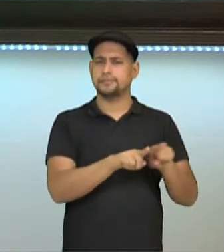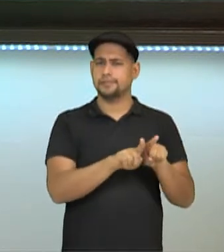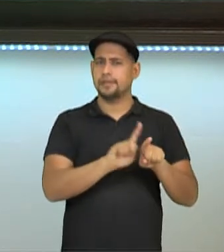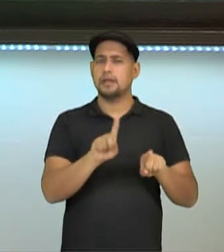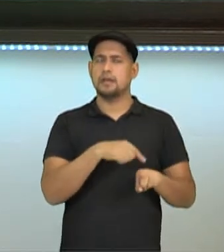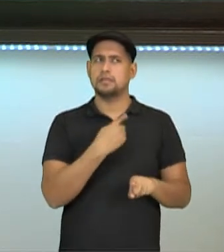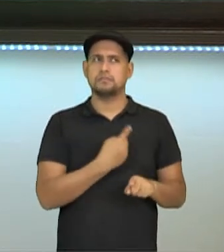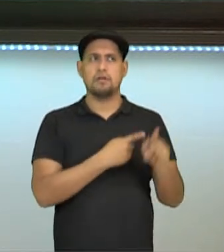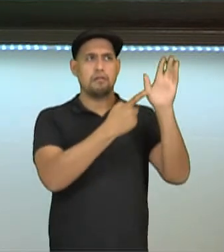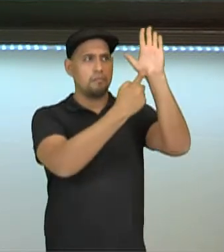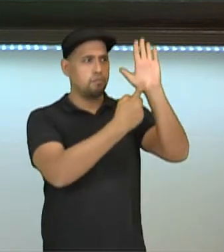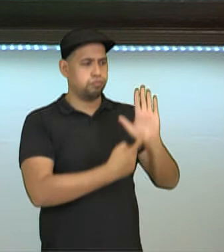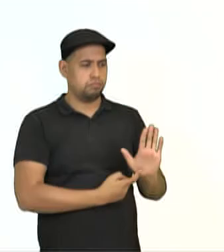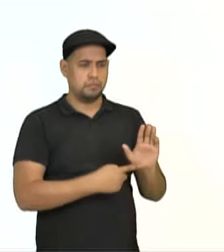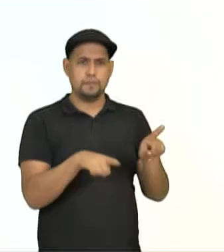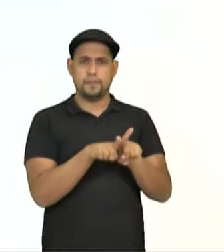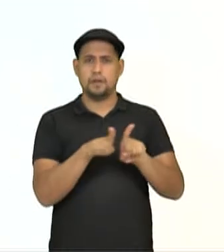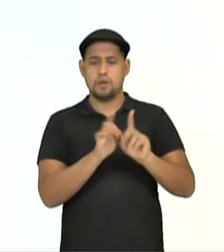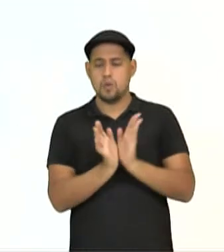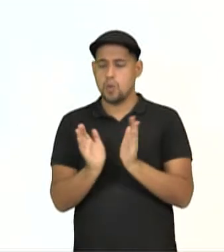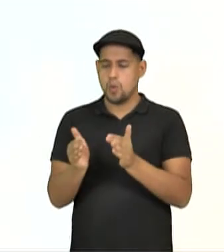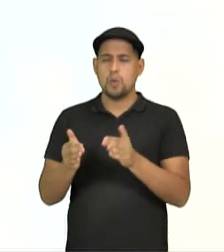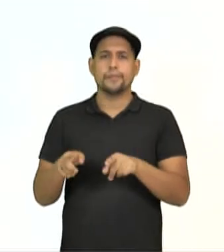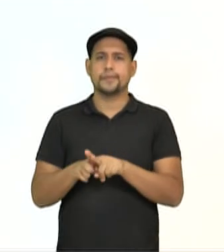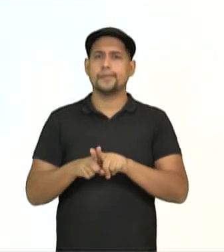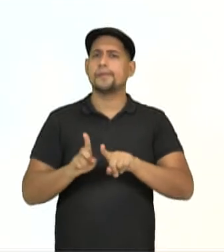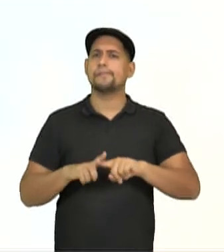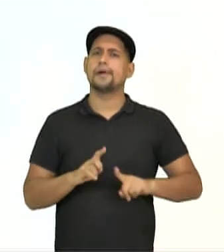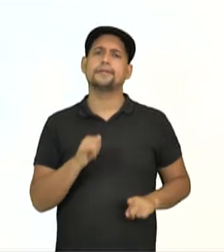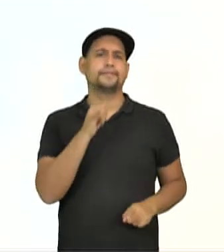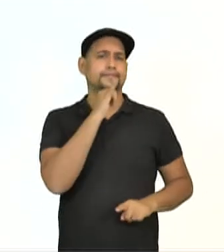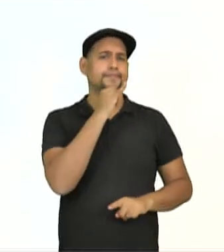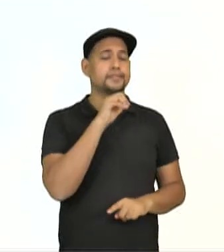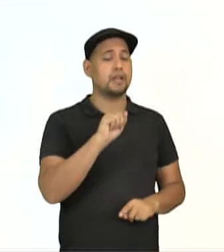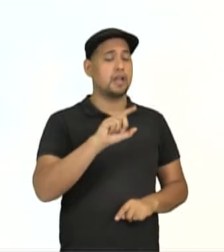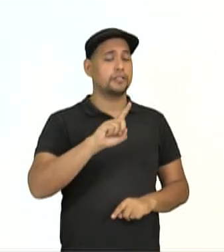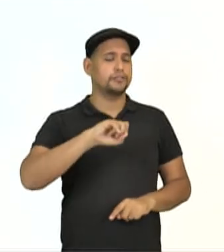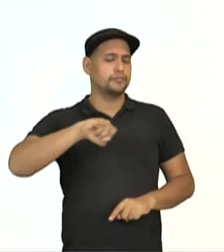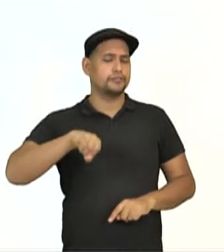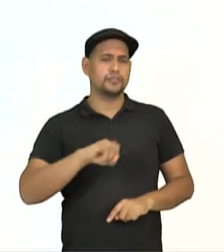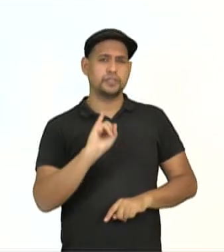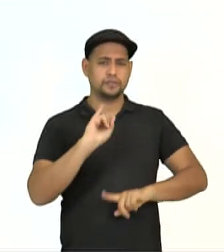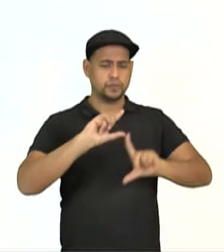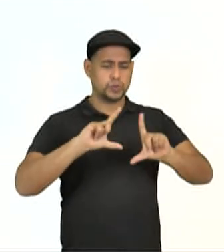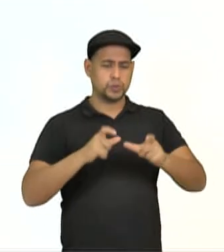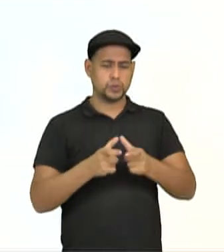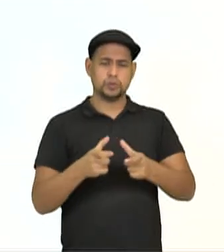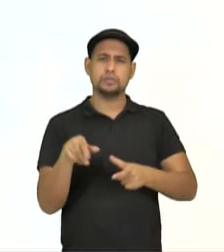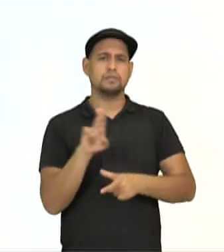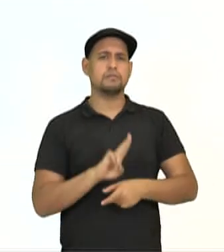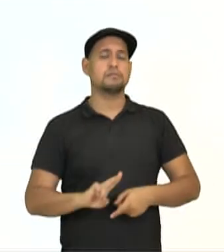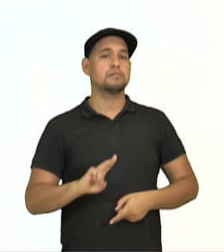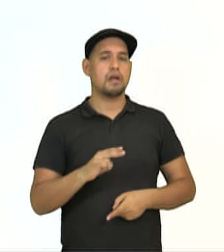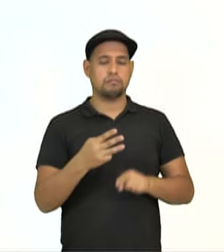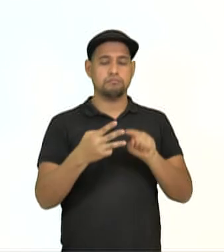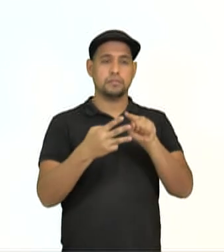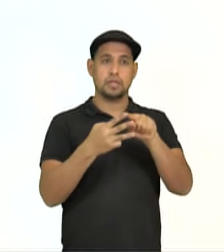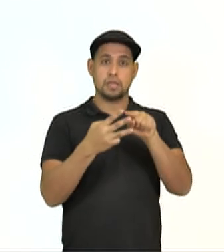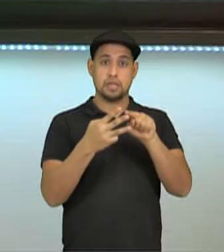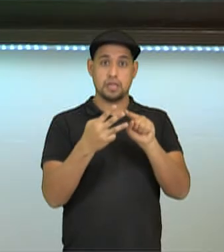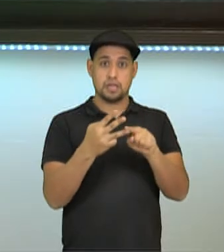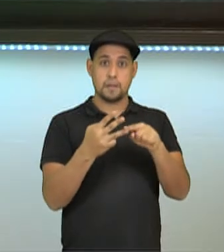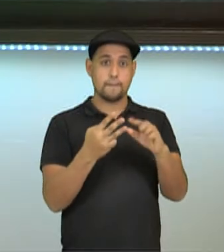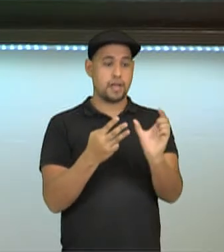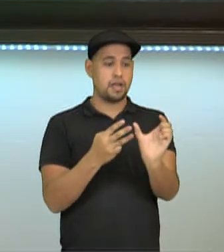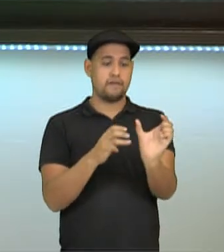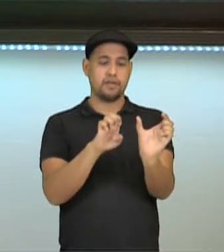gente vai destacá-lo diante de um grupo. Aí, se o adjetivo for curto, eu vou acrescentar mais três sonzinhos do